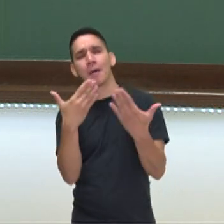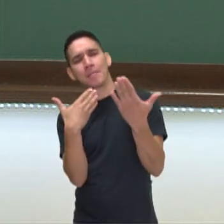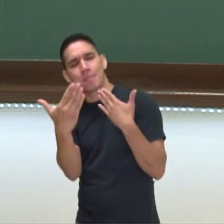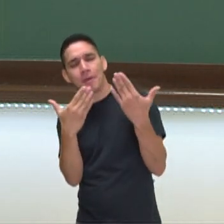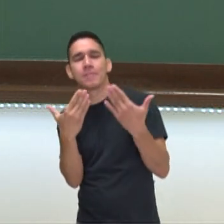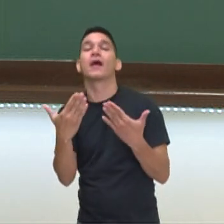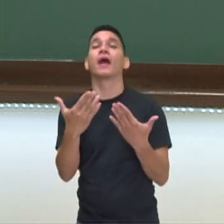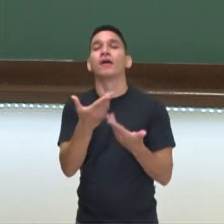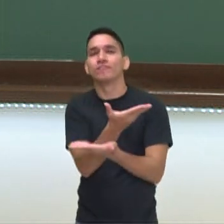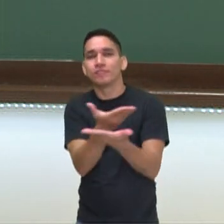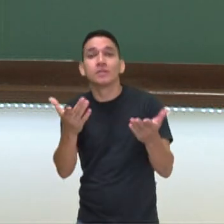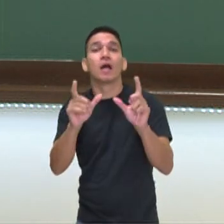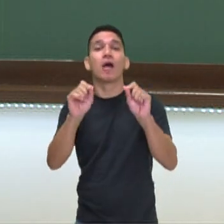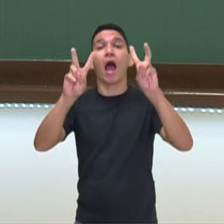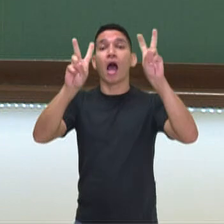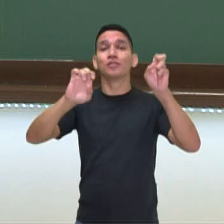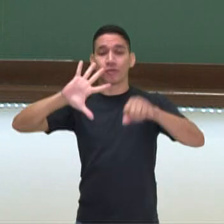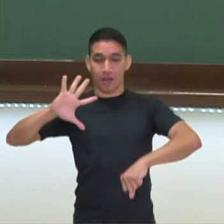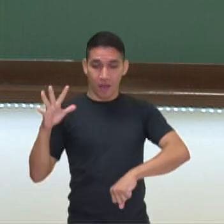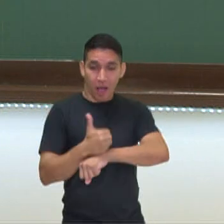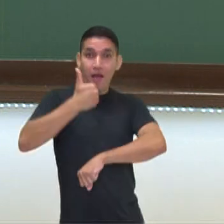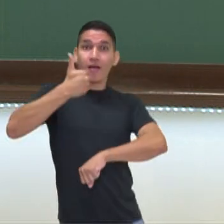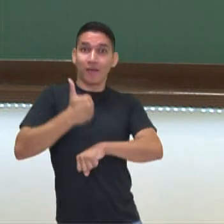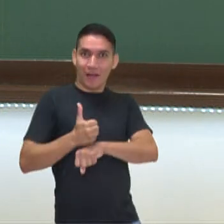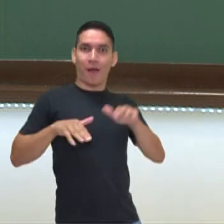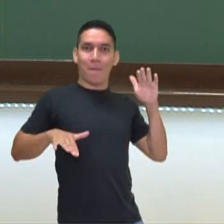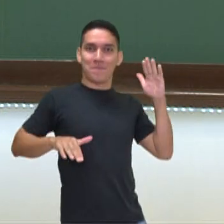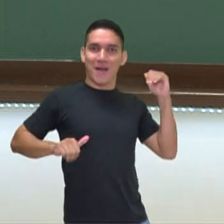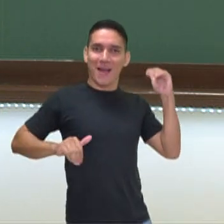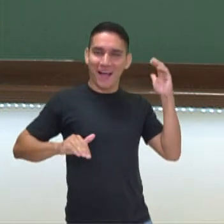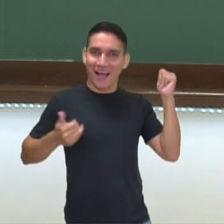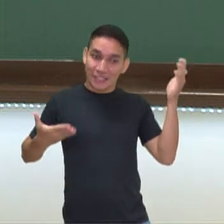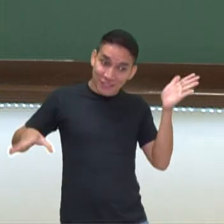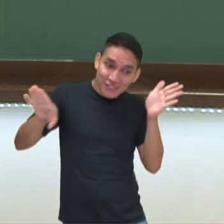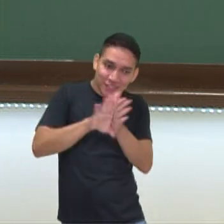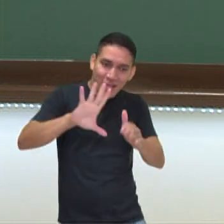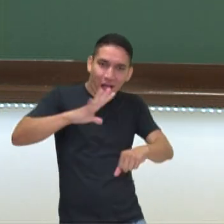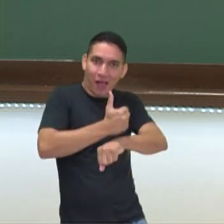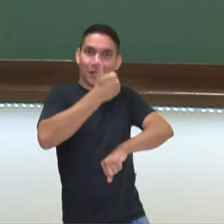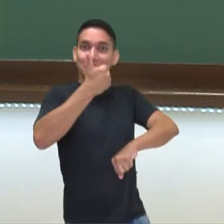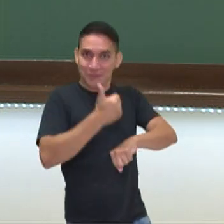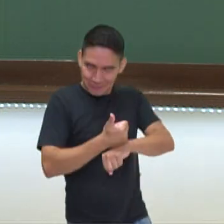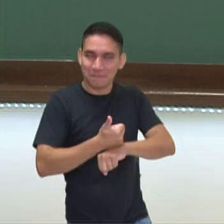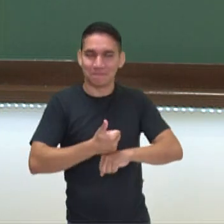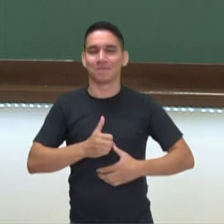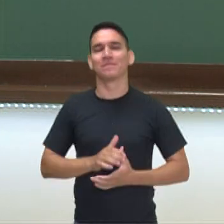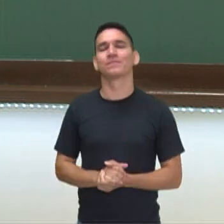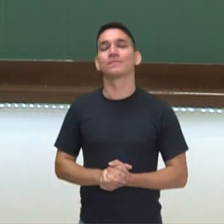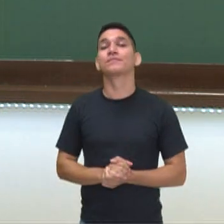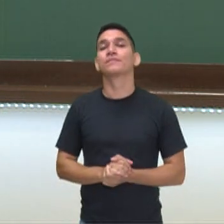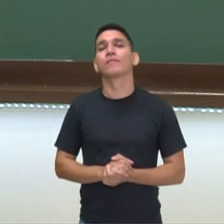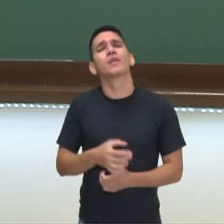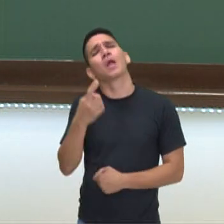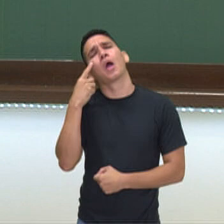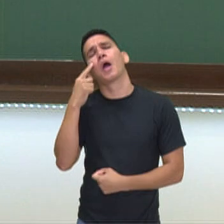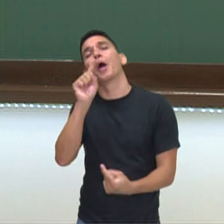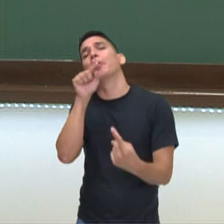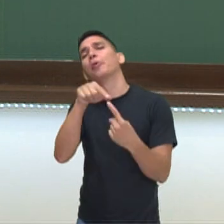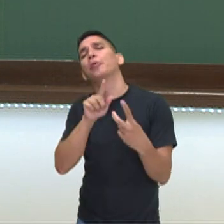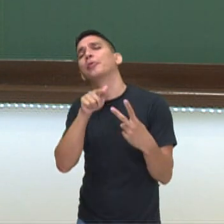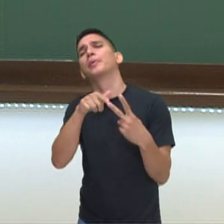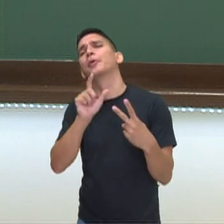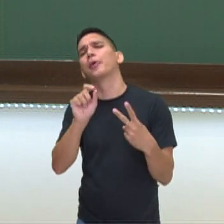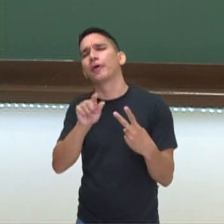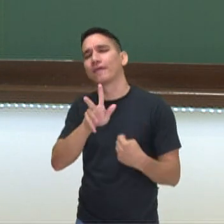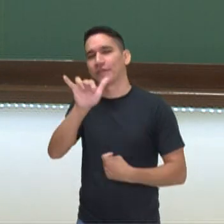com você sobre colonização espanhola, os colonizadores espanhóis. Vamos ver os nossos